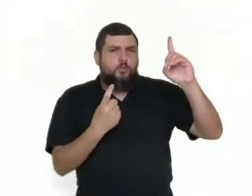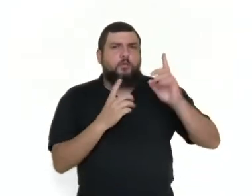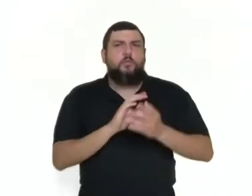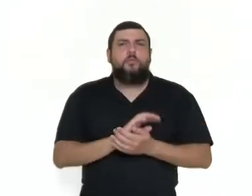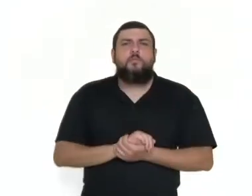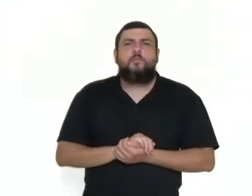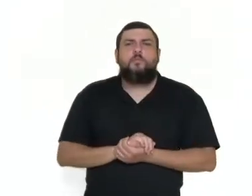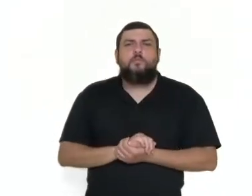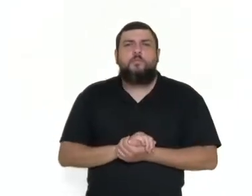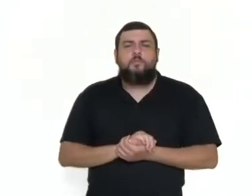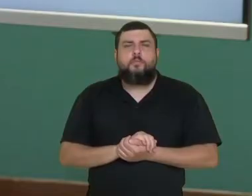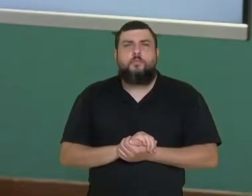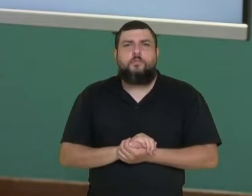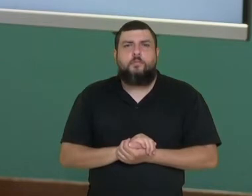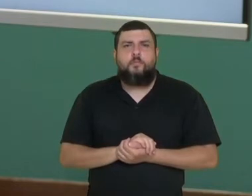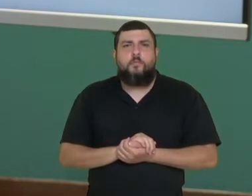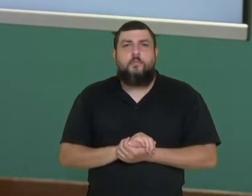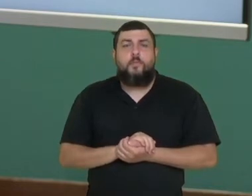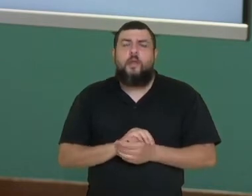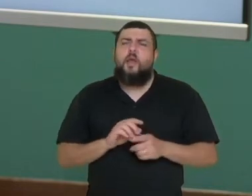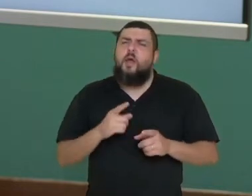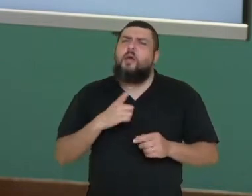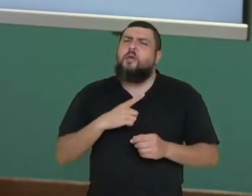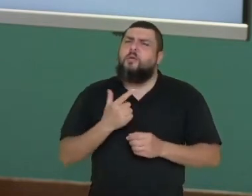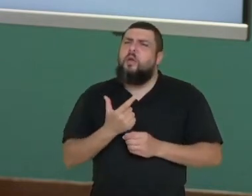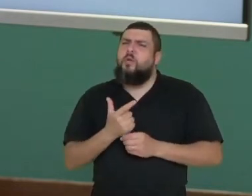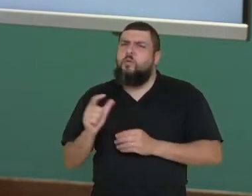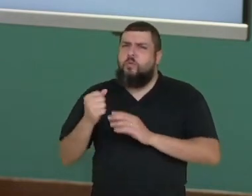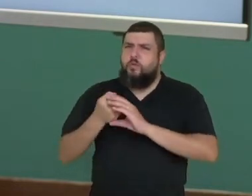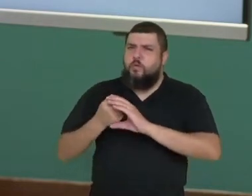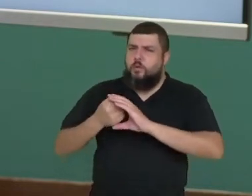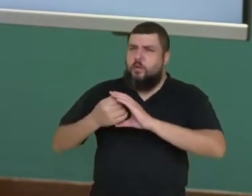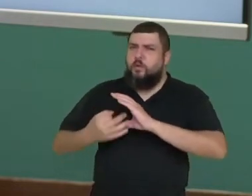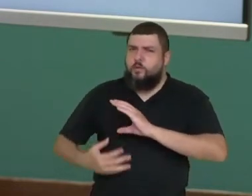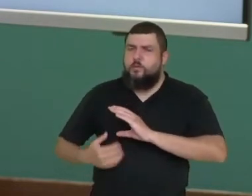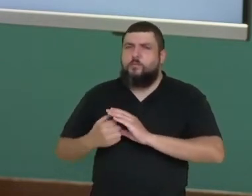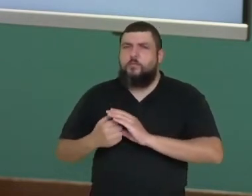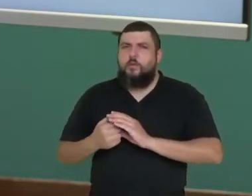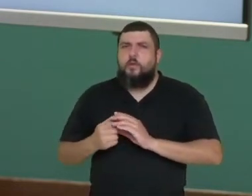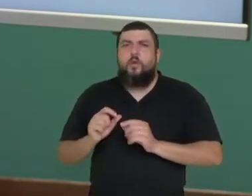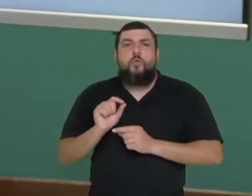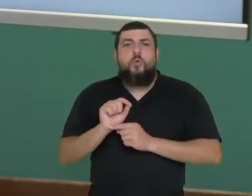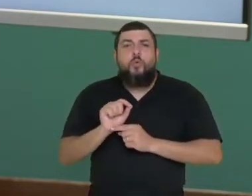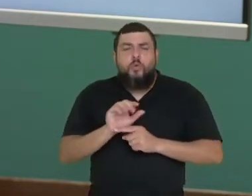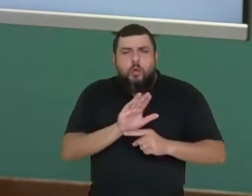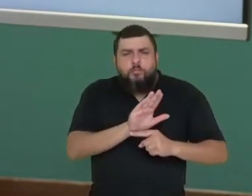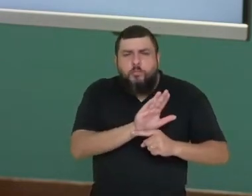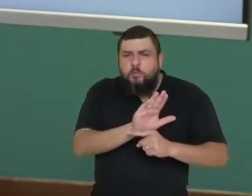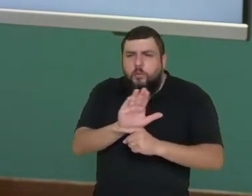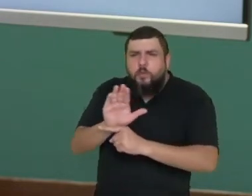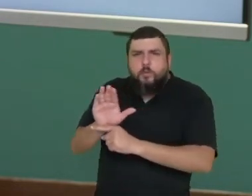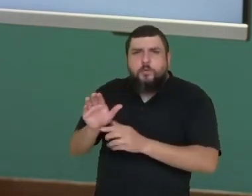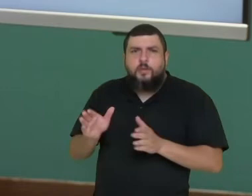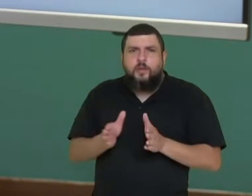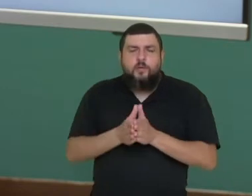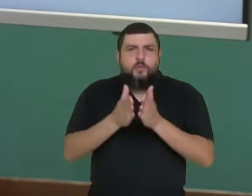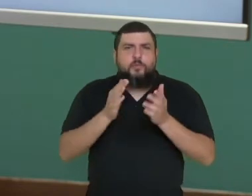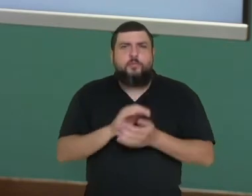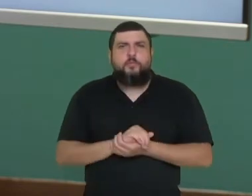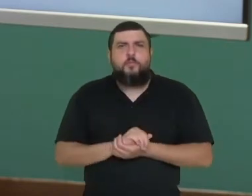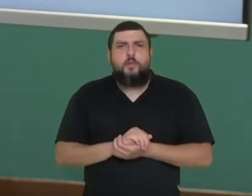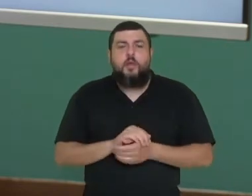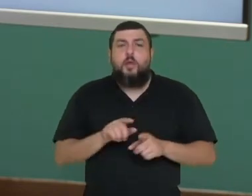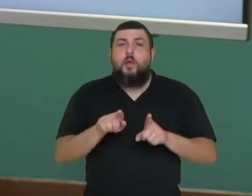Um dos princípios dessa religião, e poderíamos citar outras, né? Inclusive, como vocês viram, ajuda aos necessitados. Jejuar